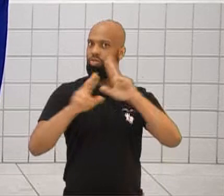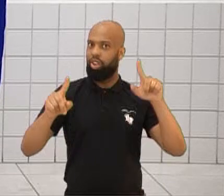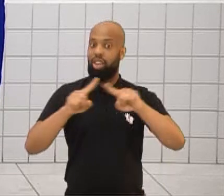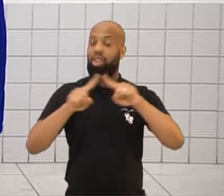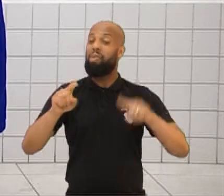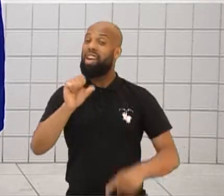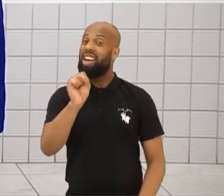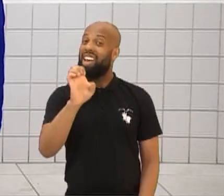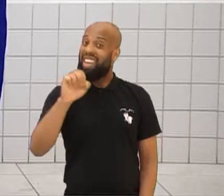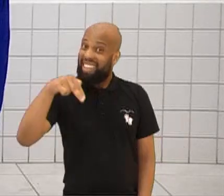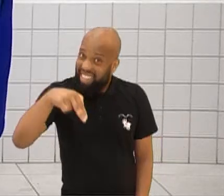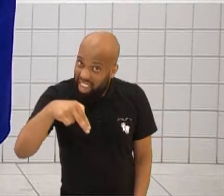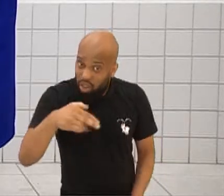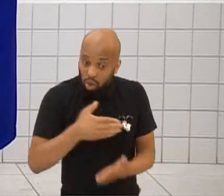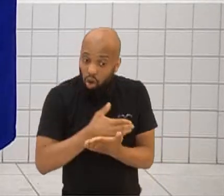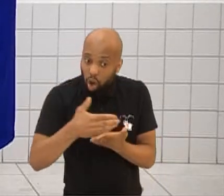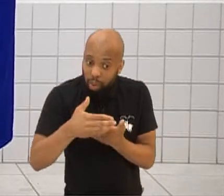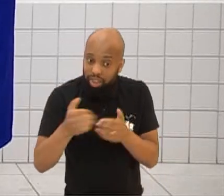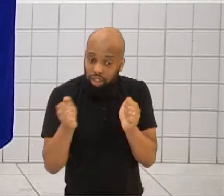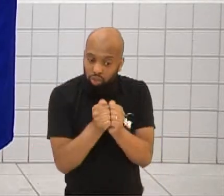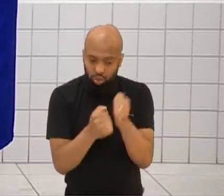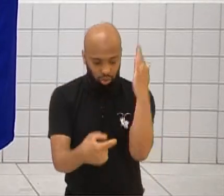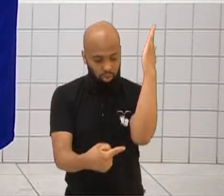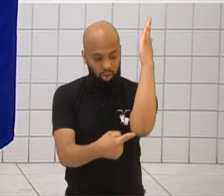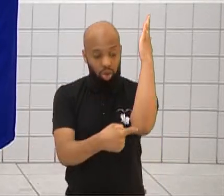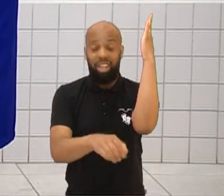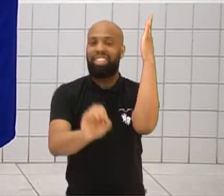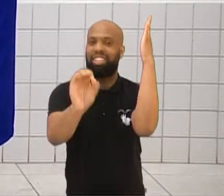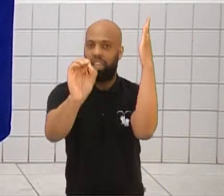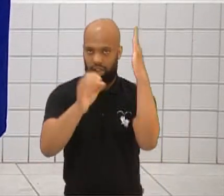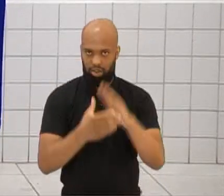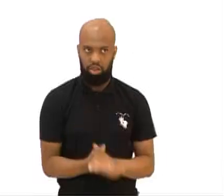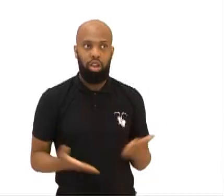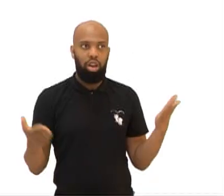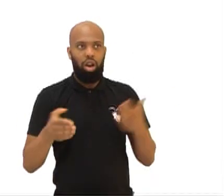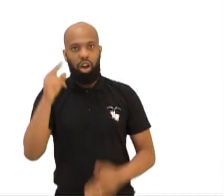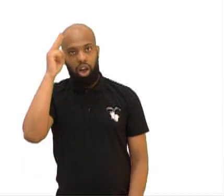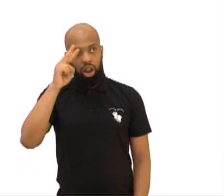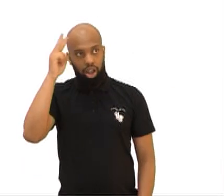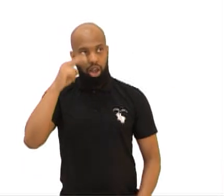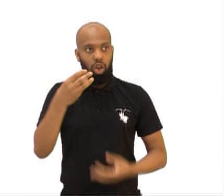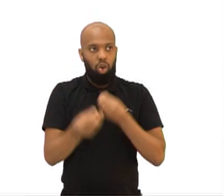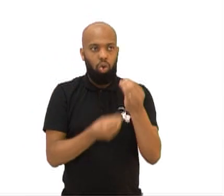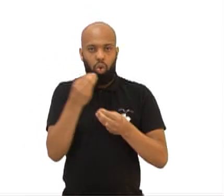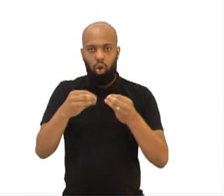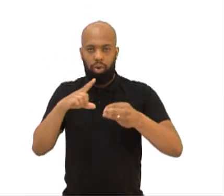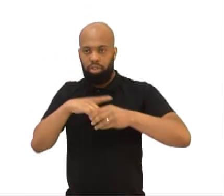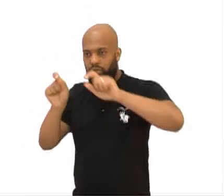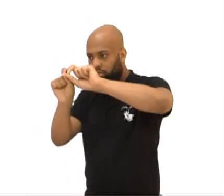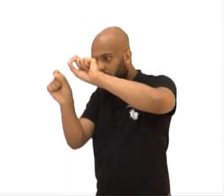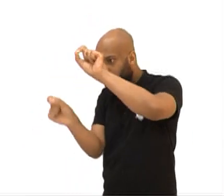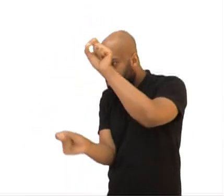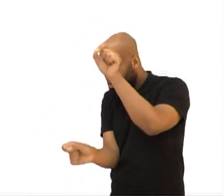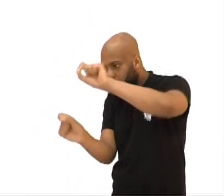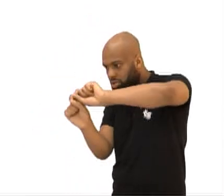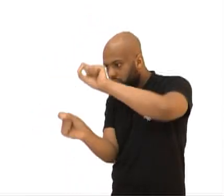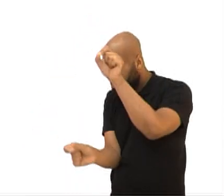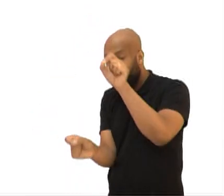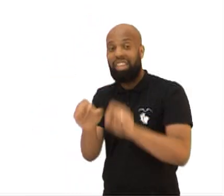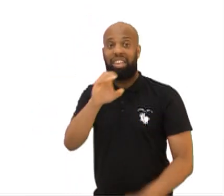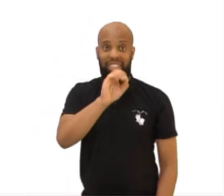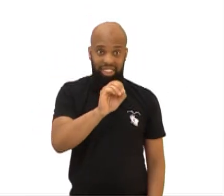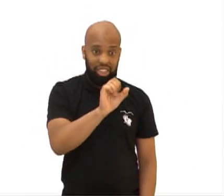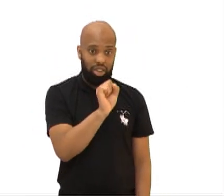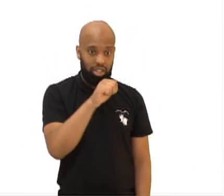origem, a seno de x, tá bom? Então, lá, ó. Então, vamos relembrar os valores do arco? Então, a gente já viu, arco 0, o seno de